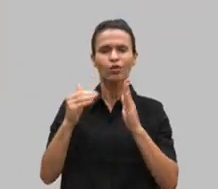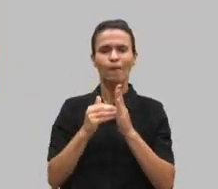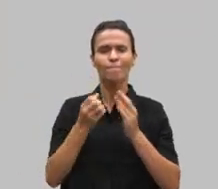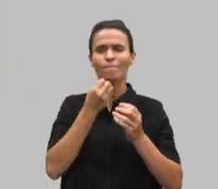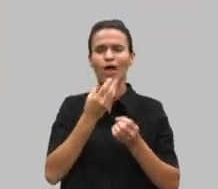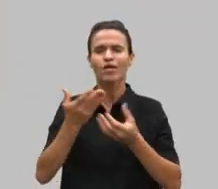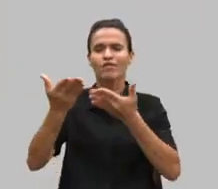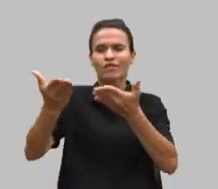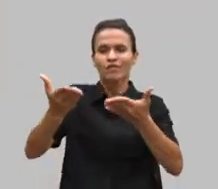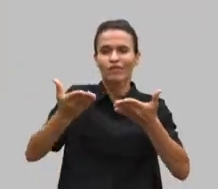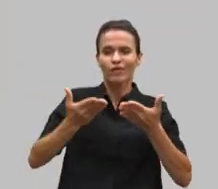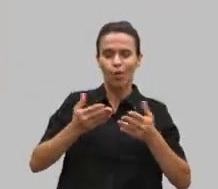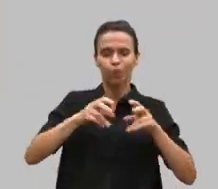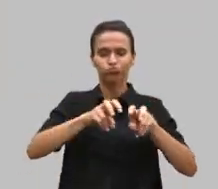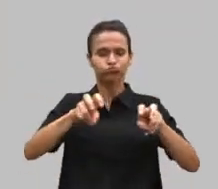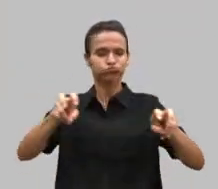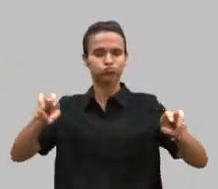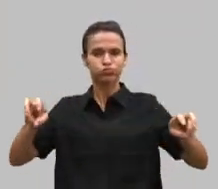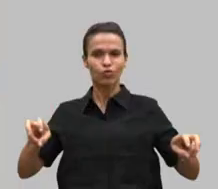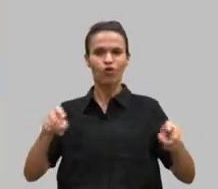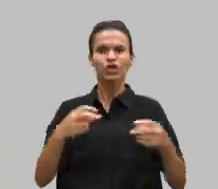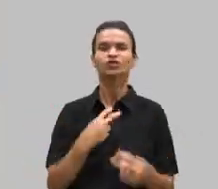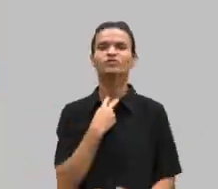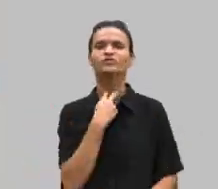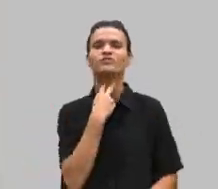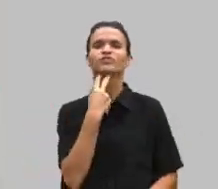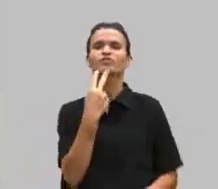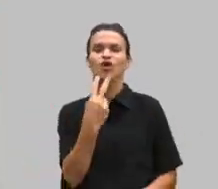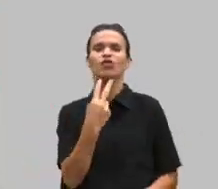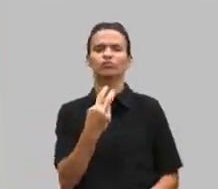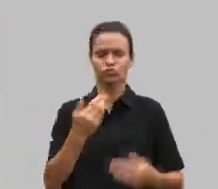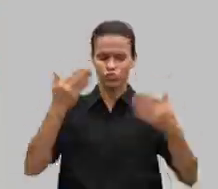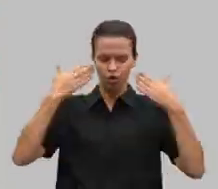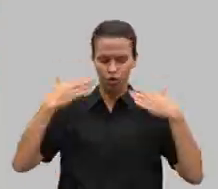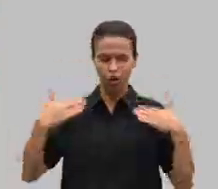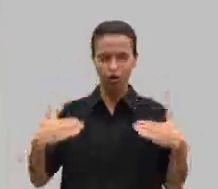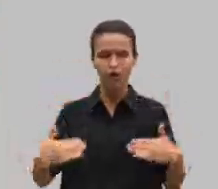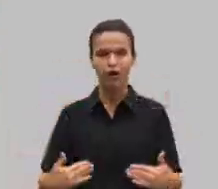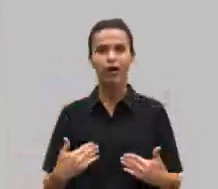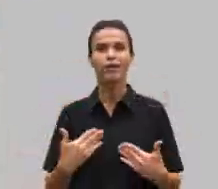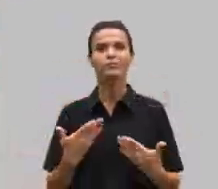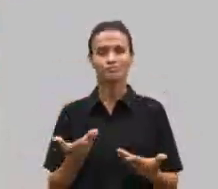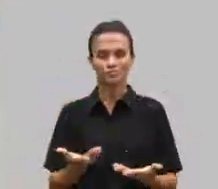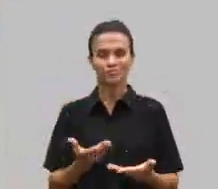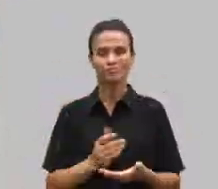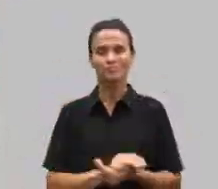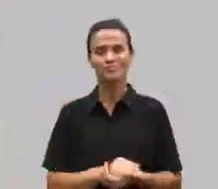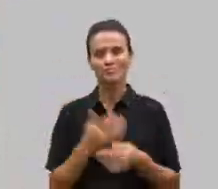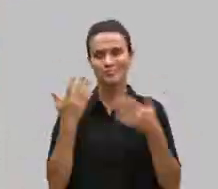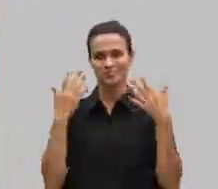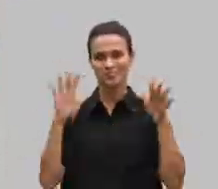ocupar todos os espaços com as nossas vozes nossos corpos com as nossas vidas